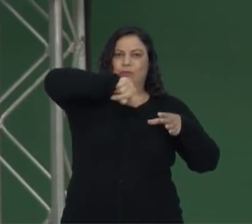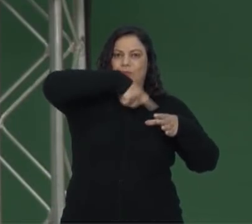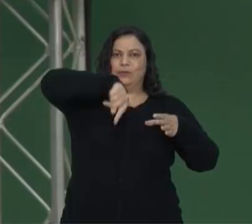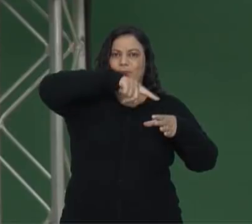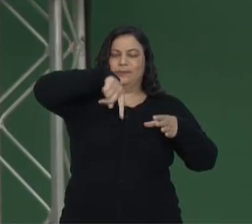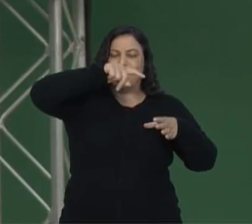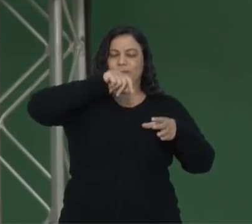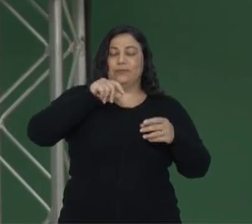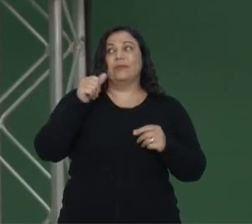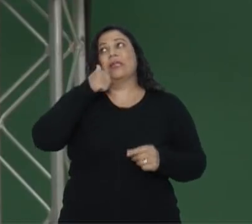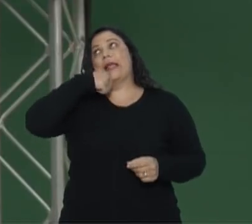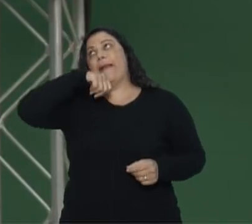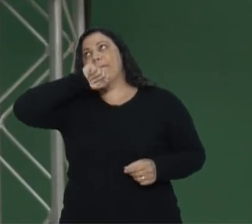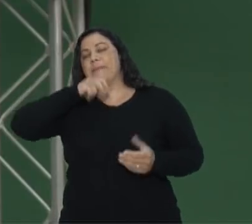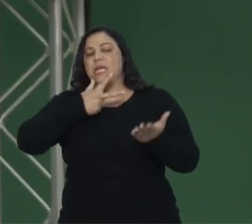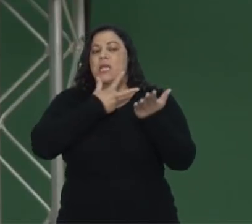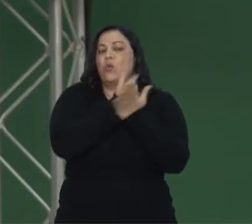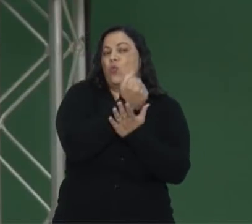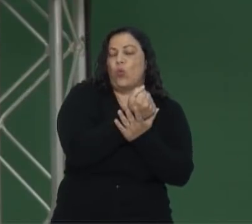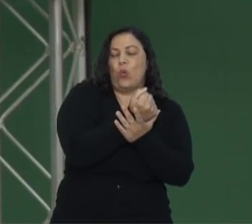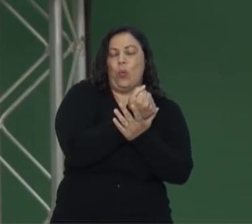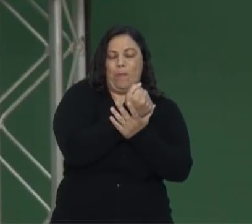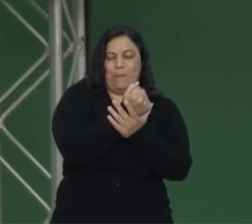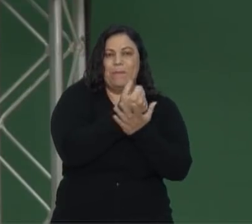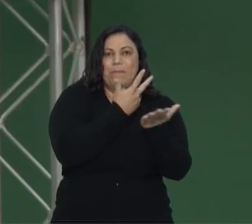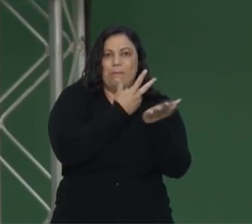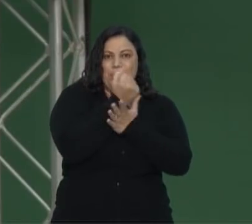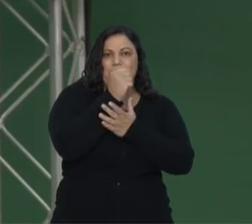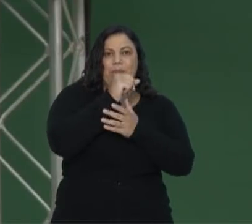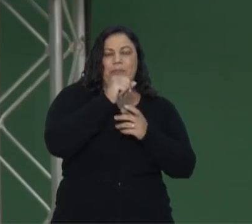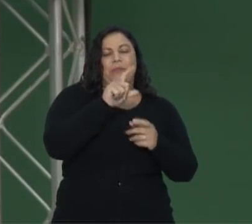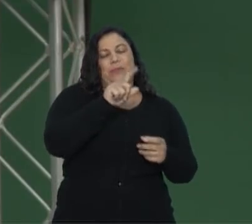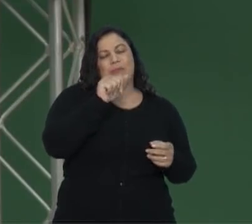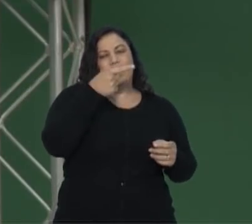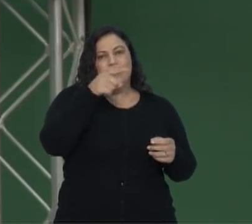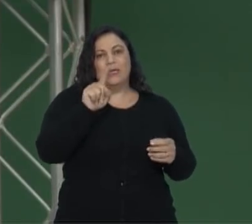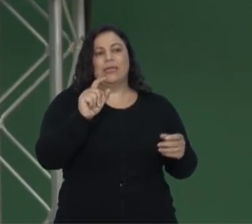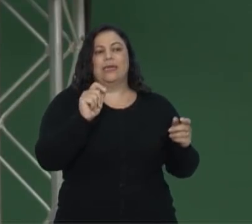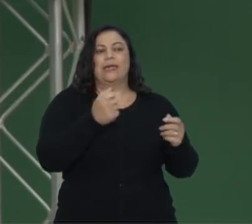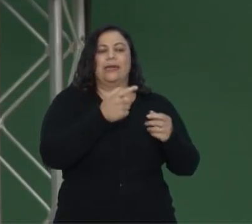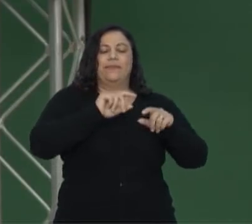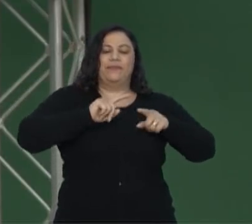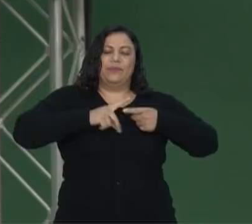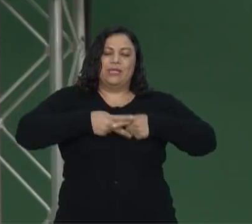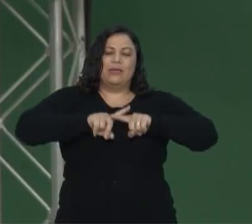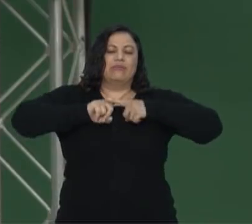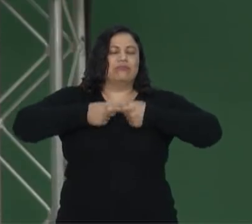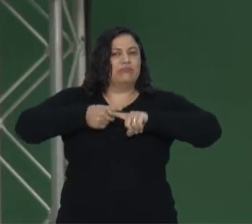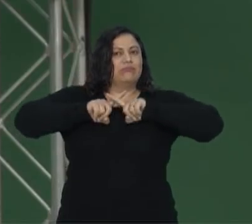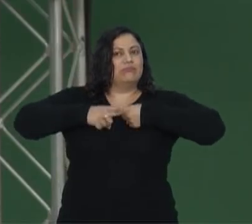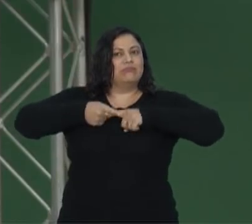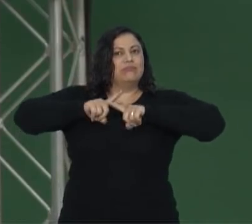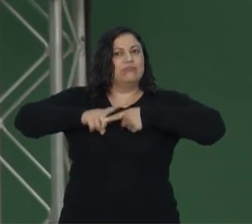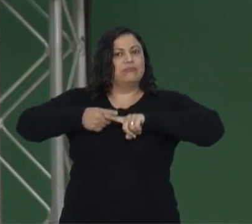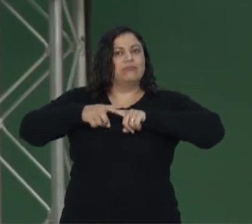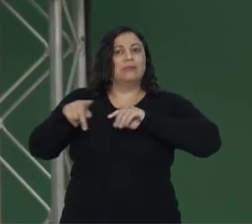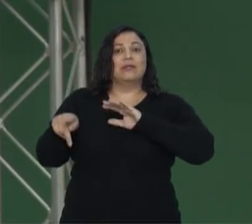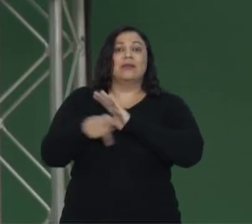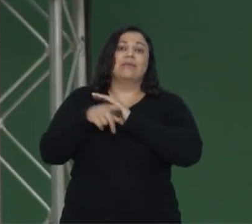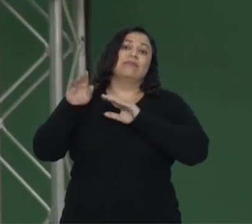essa lã, tricota, ou a gente pode comprar numa indústria, numa fábrica, essa blusa de lã